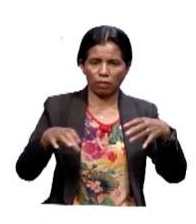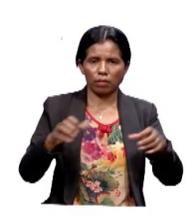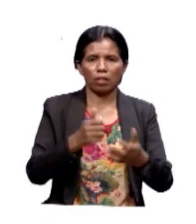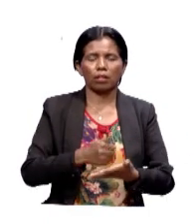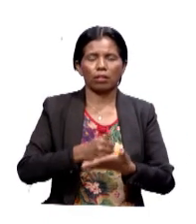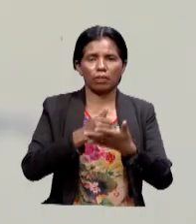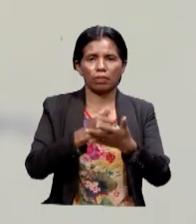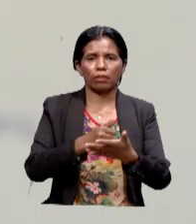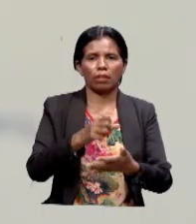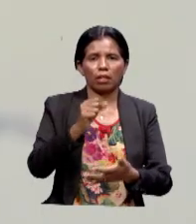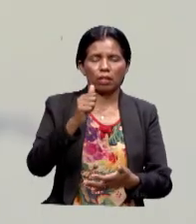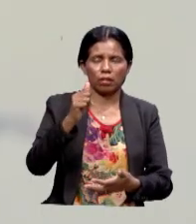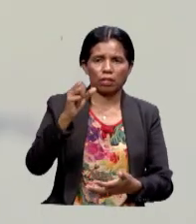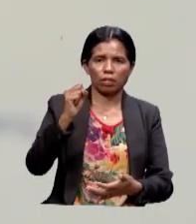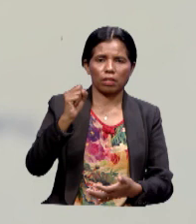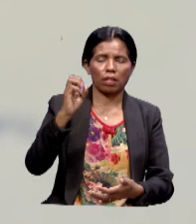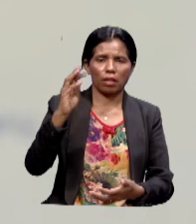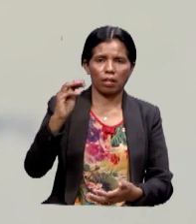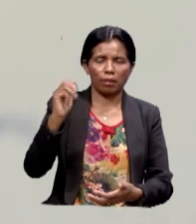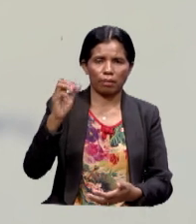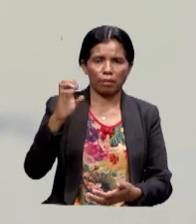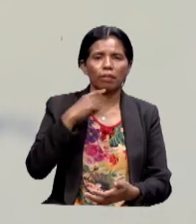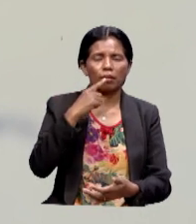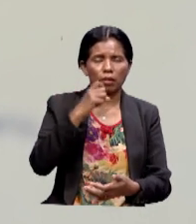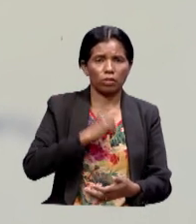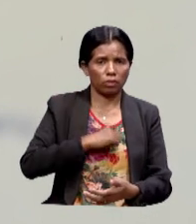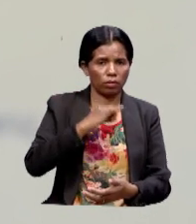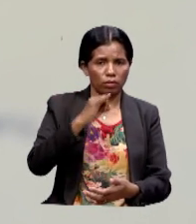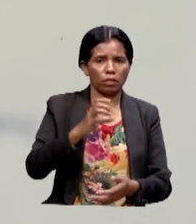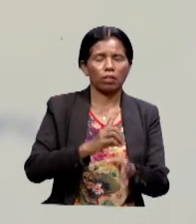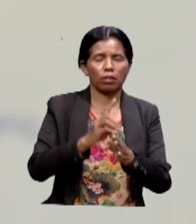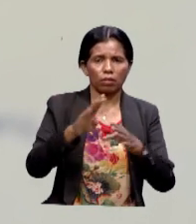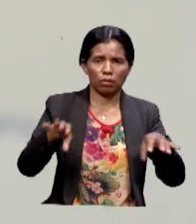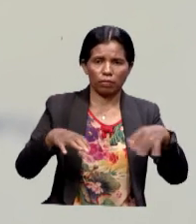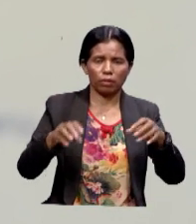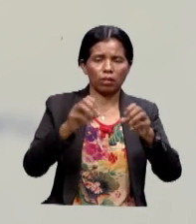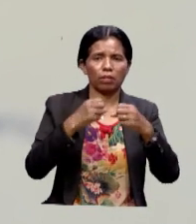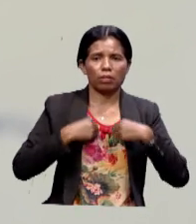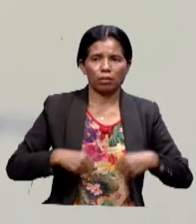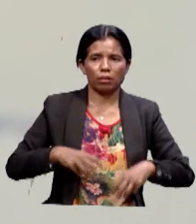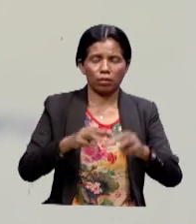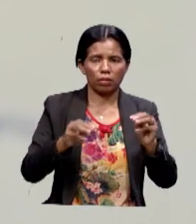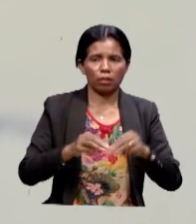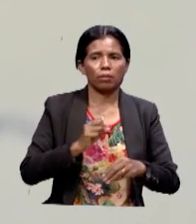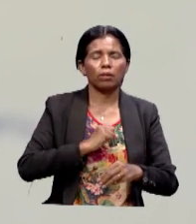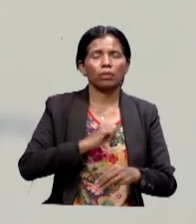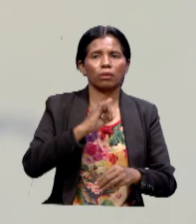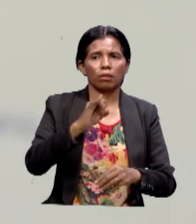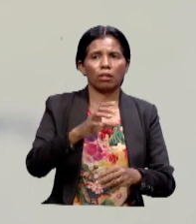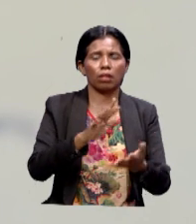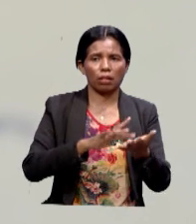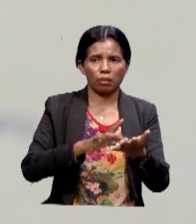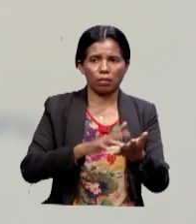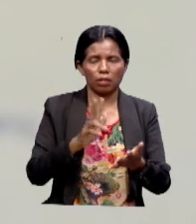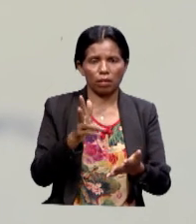no Terapêutico, Hospital Referral Suai, nomos diretora Serviço Saúde Município Cova Lima Hateten, Aimoruk Aitem Tolo